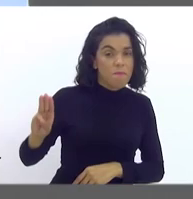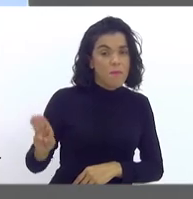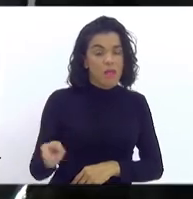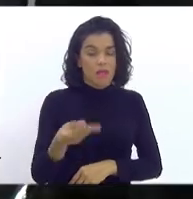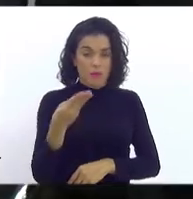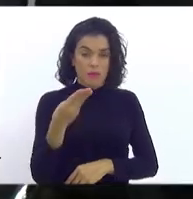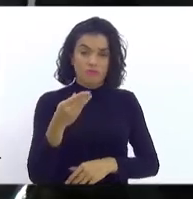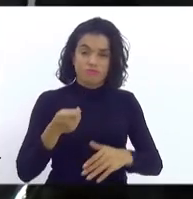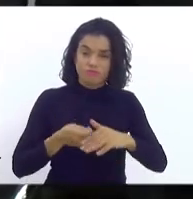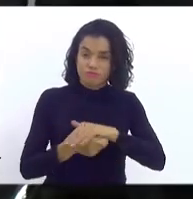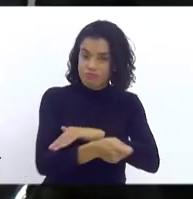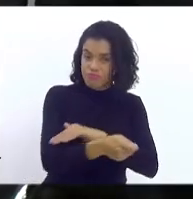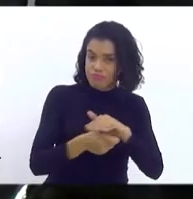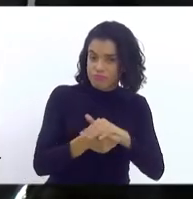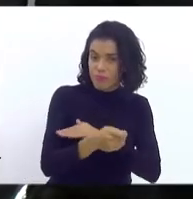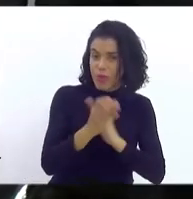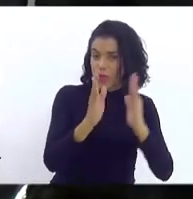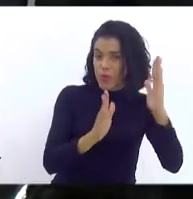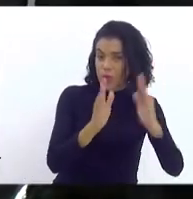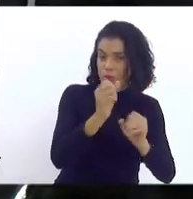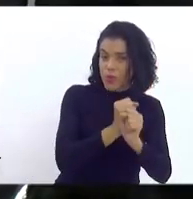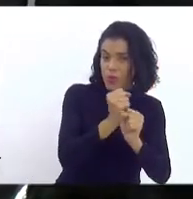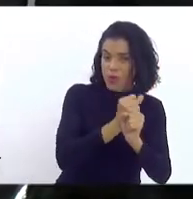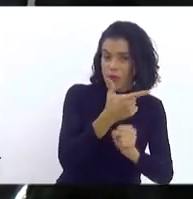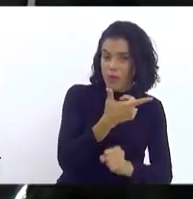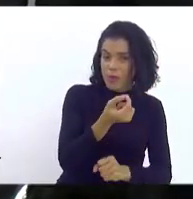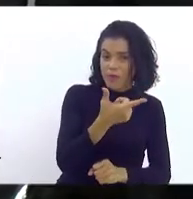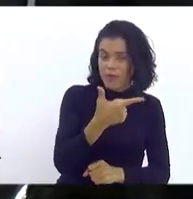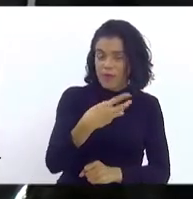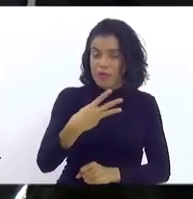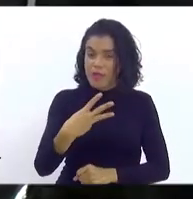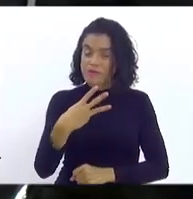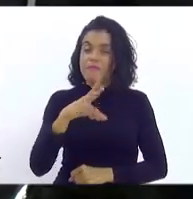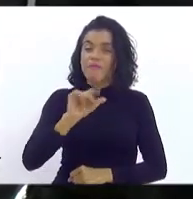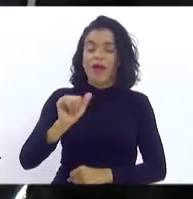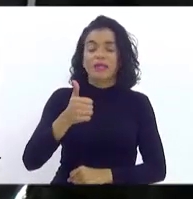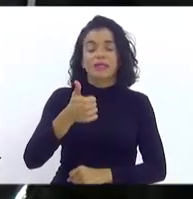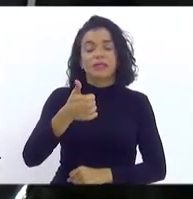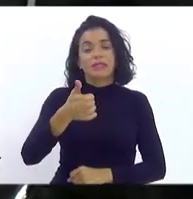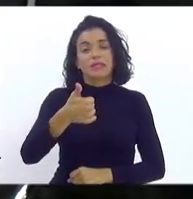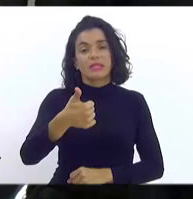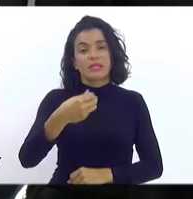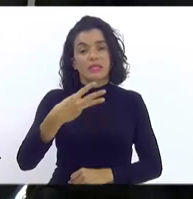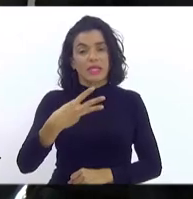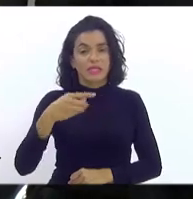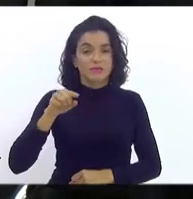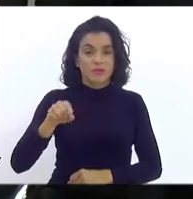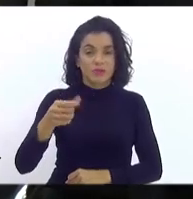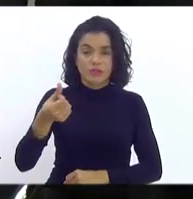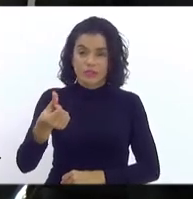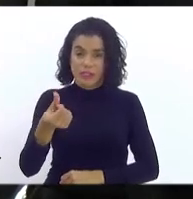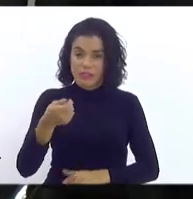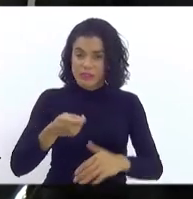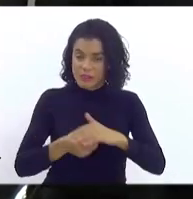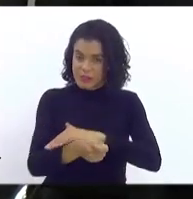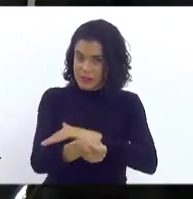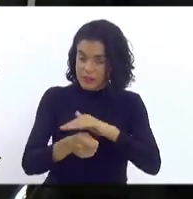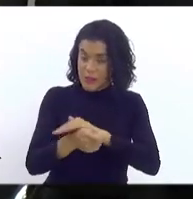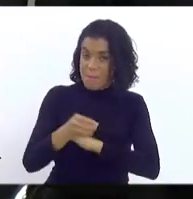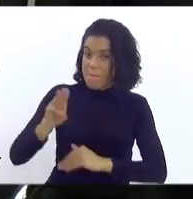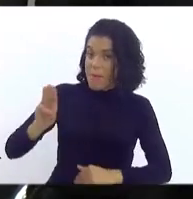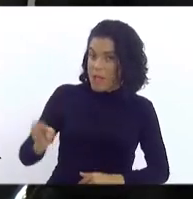esse investimento, só no ano de 2023, vamos fazer 13,6 milhões de investimento.